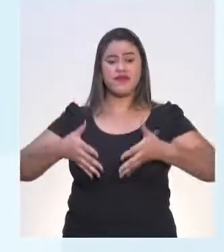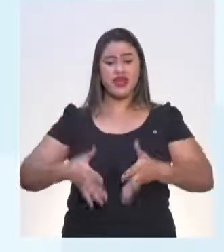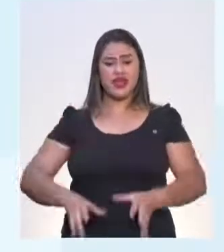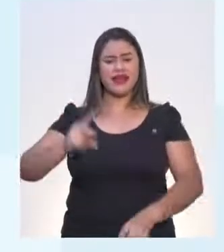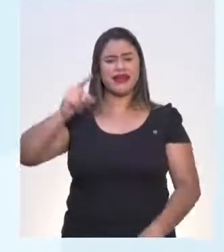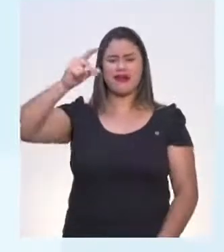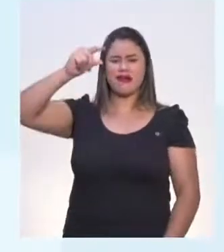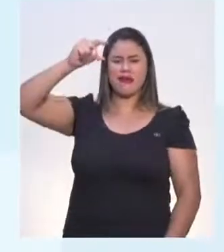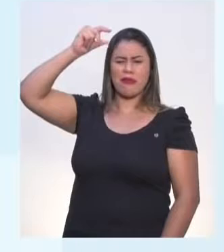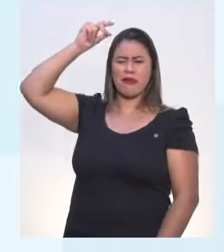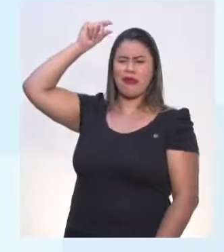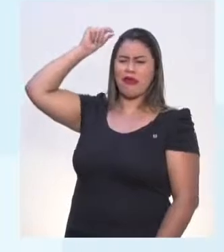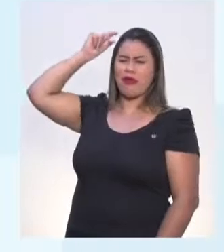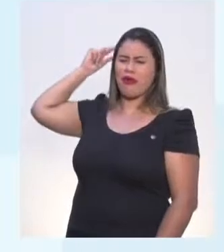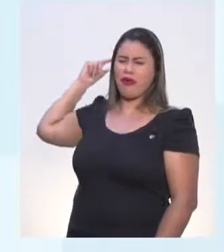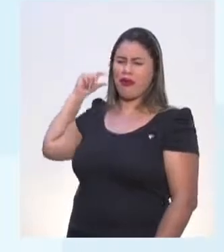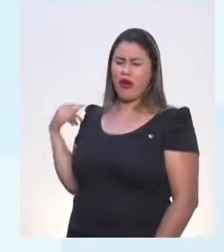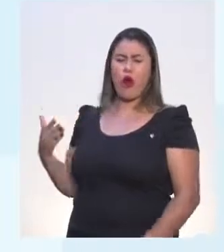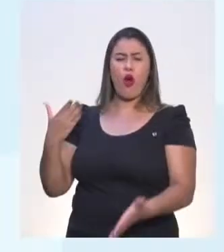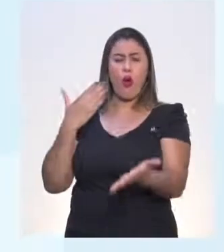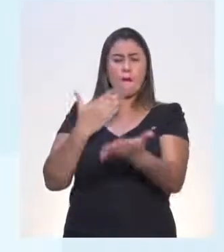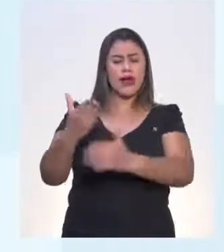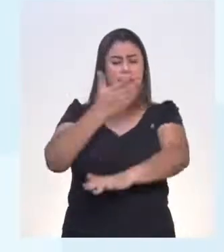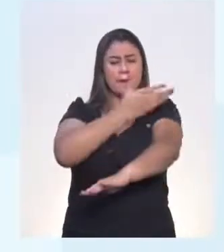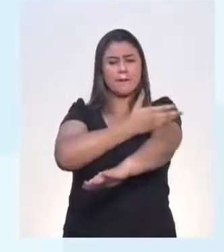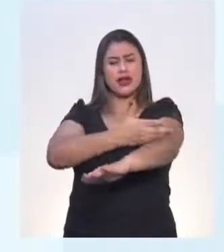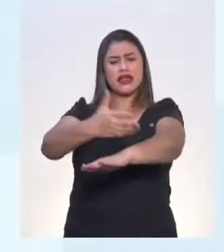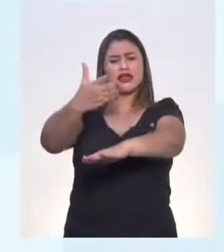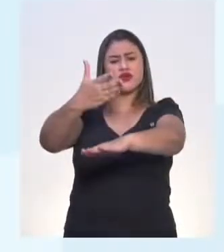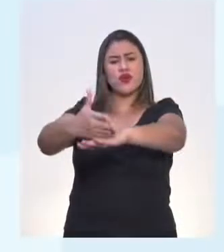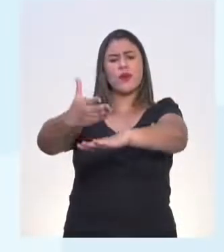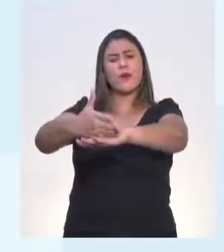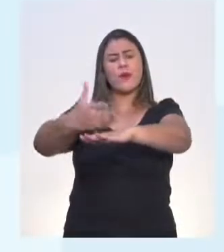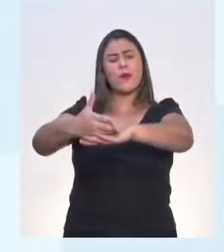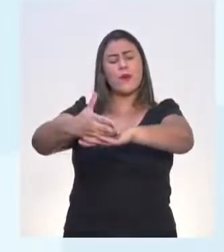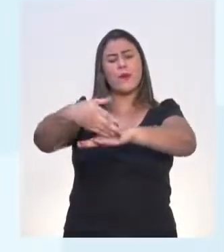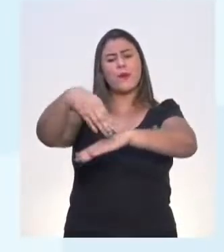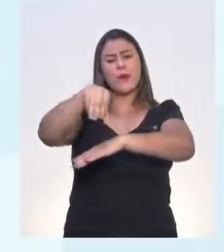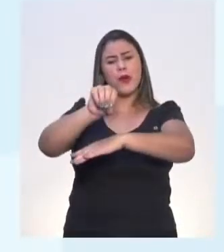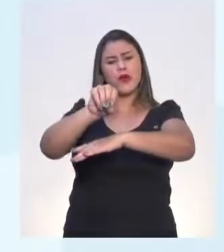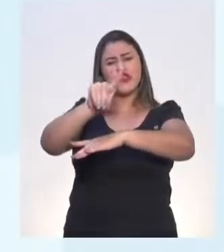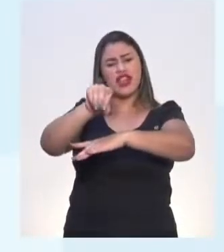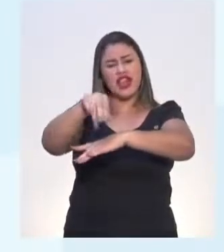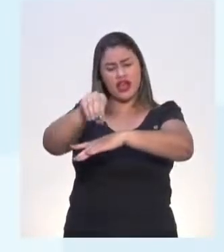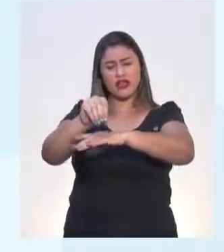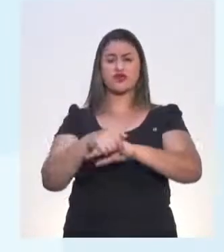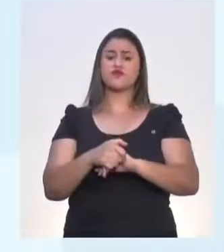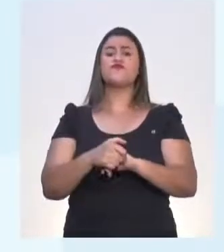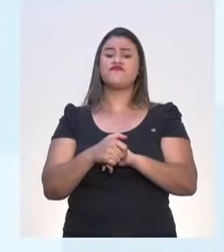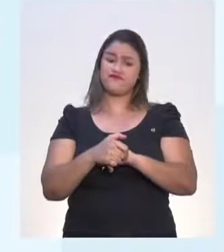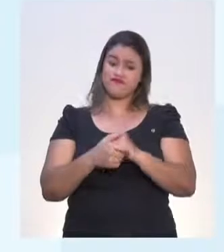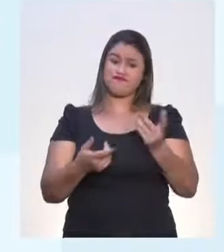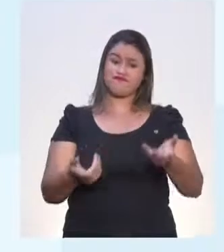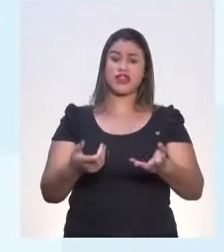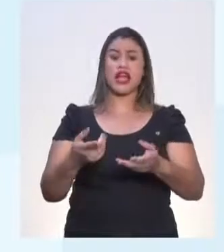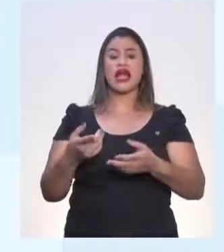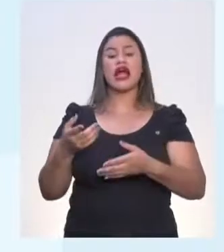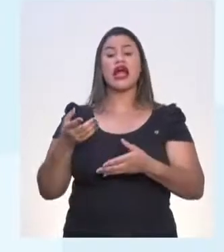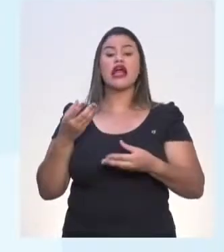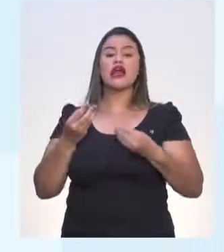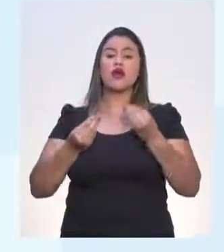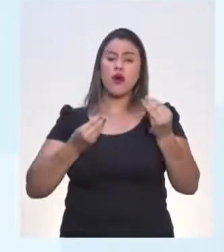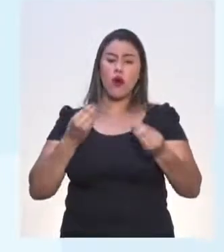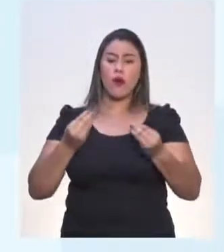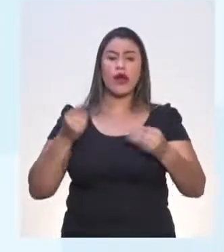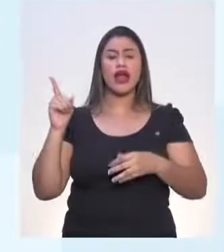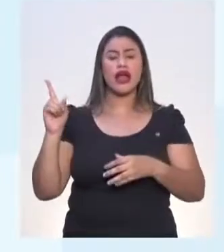tempo atrás, no começo da modernidade, 1596. Ele faleceu em 1650. Ele